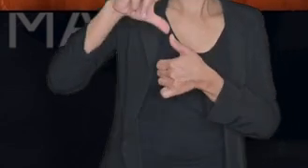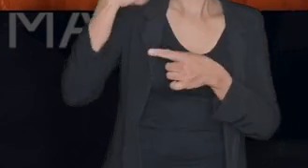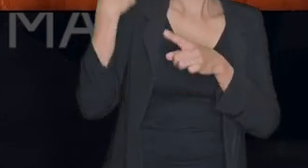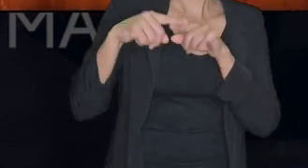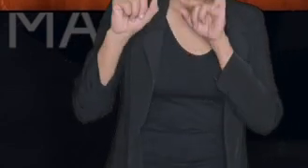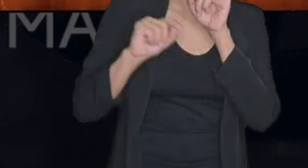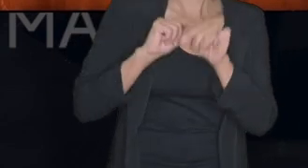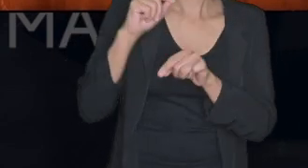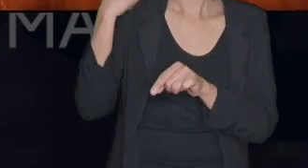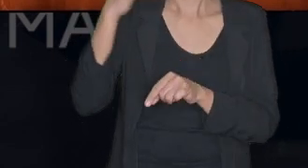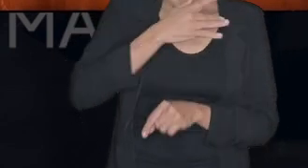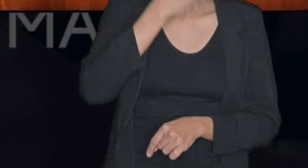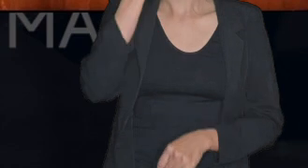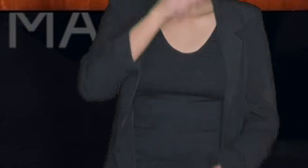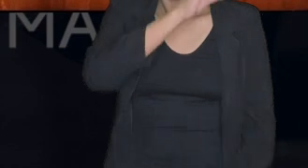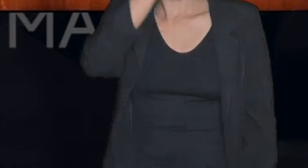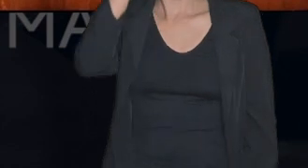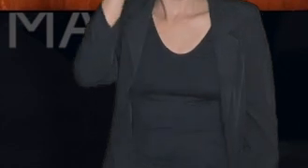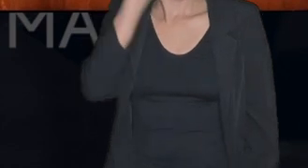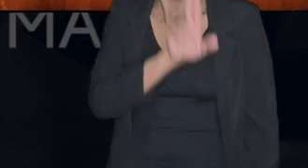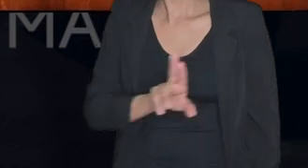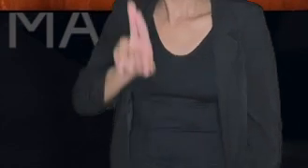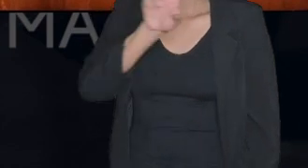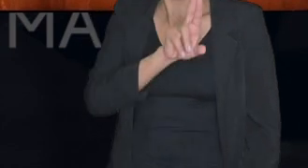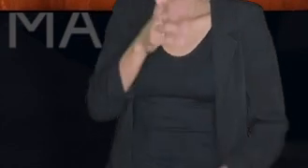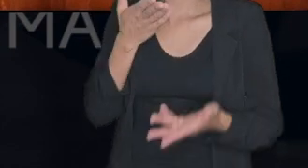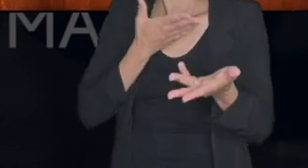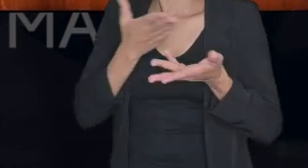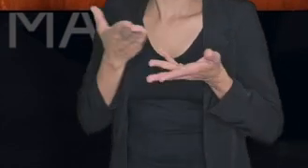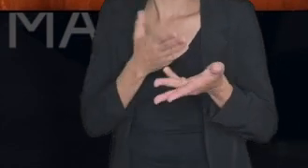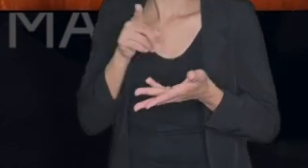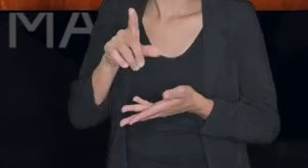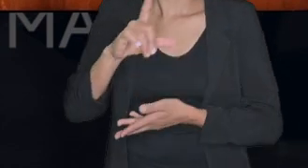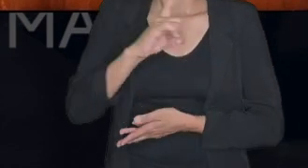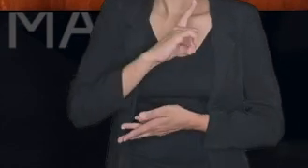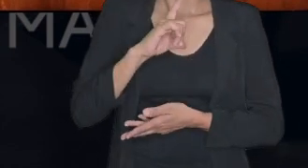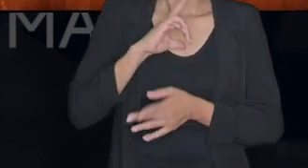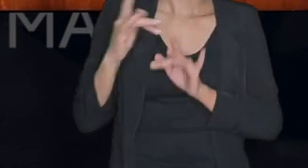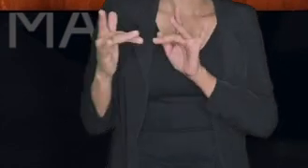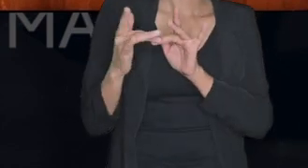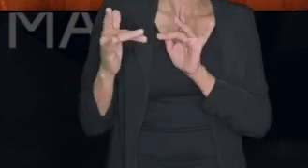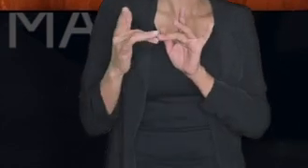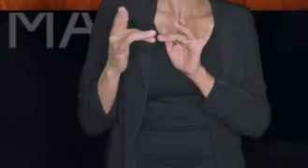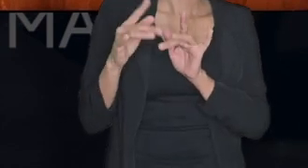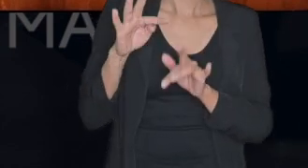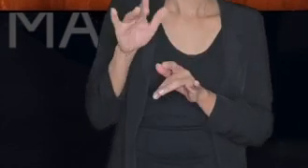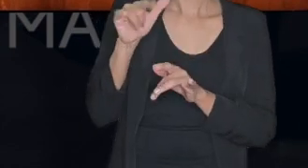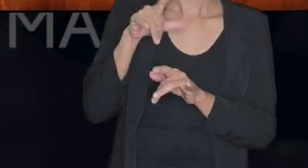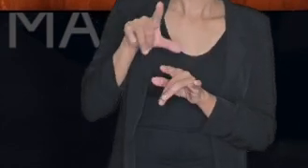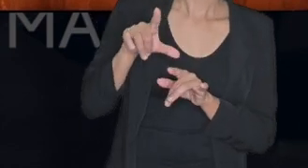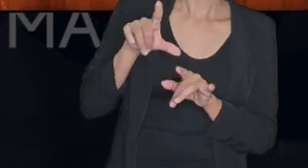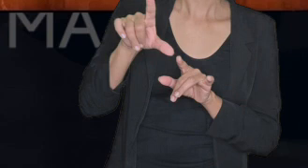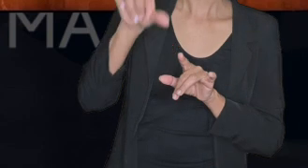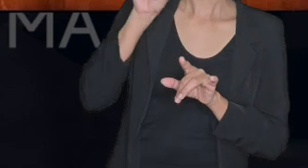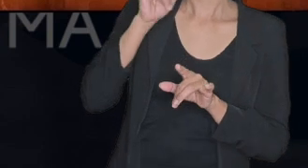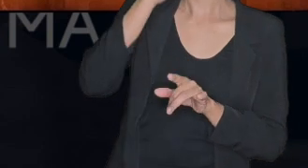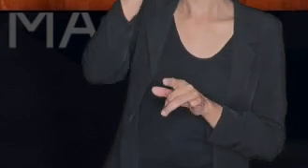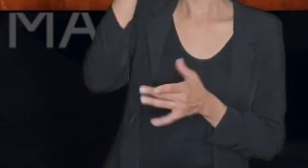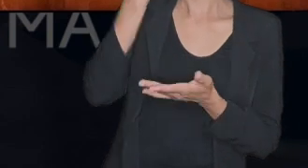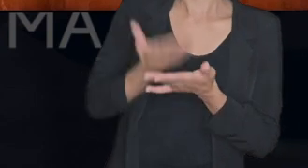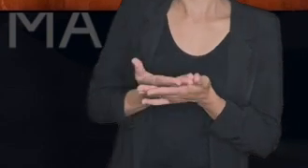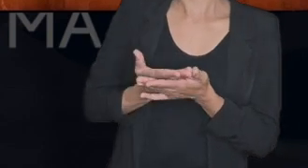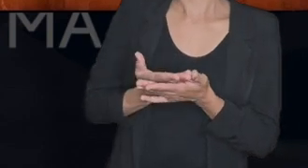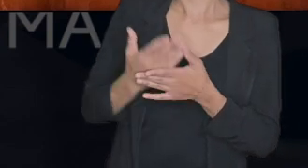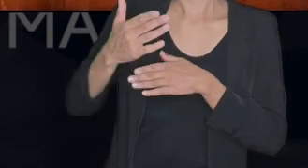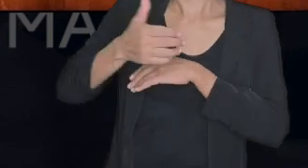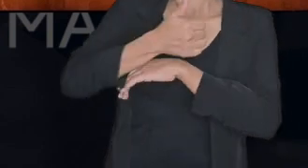os usuários do serviço, eles têm um contato com o tabelião e escolhem um tabelião de confiança. E então eles podem escolher